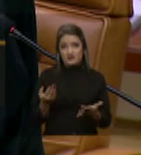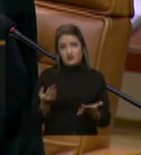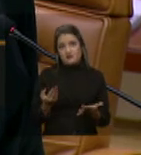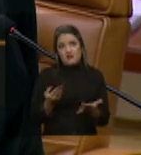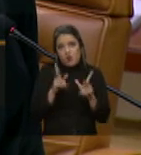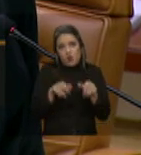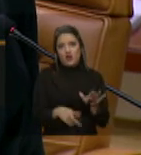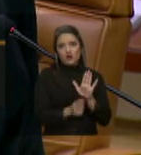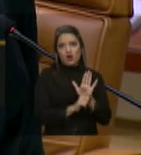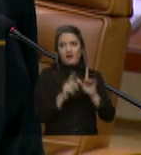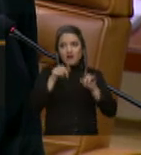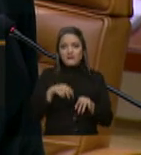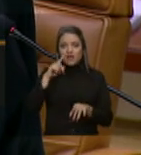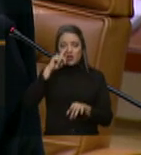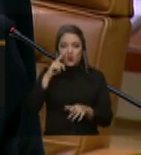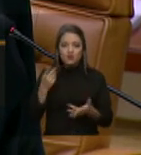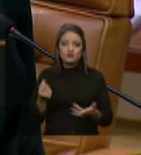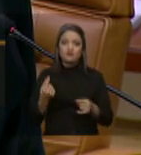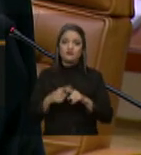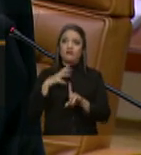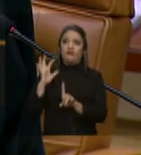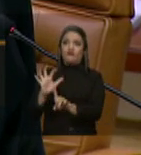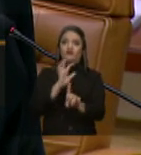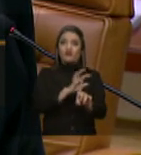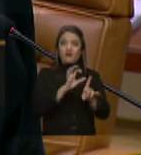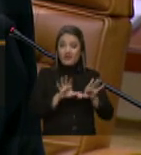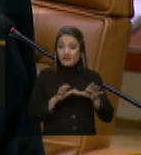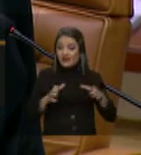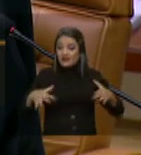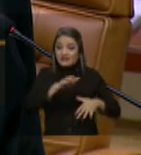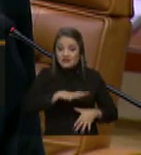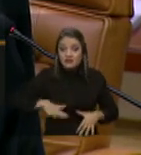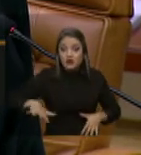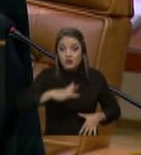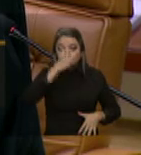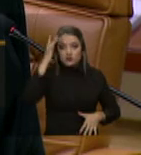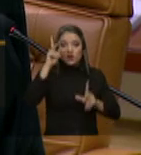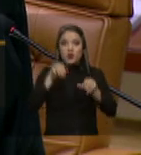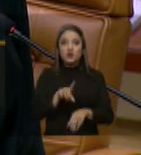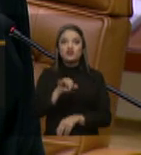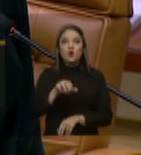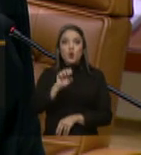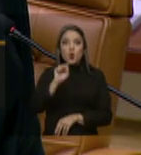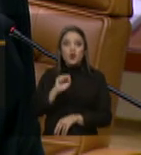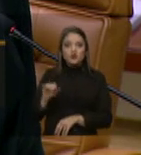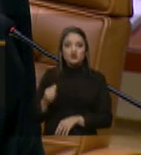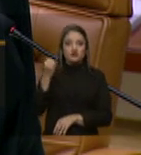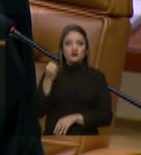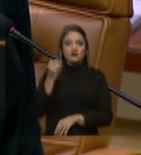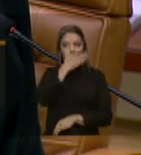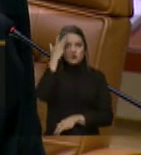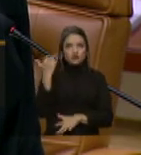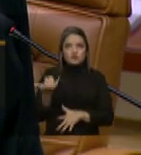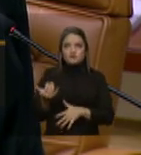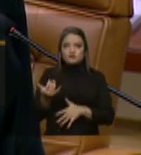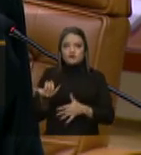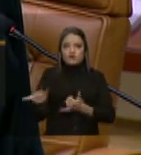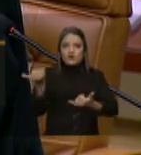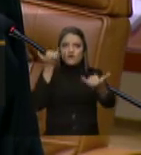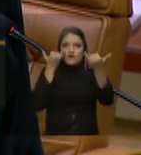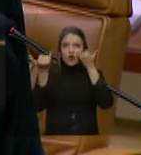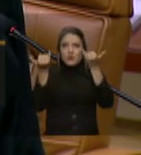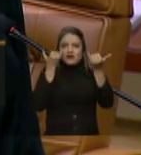ver o que vimos né no dia 8 de janeiro as pessoas possuídas é por informações ou